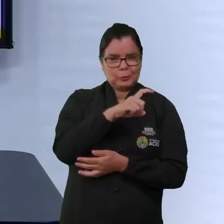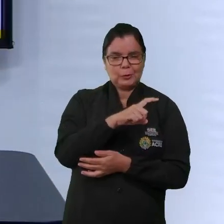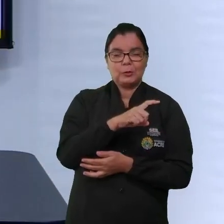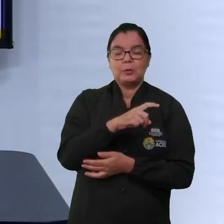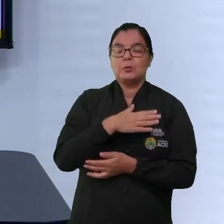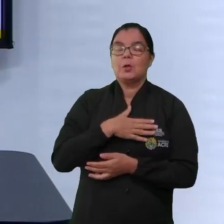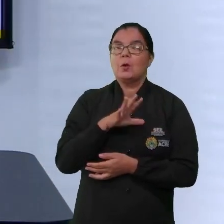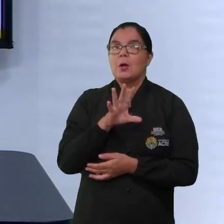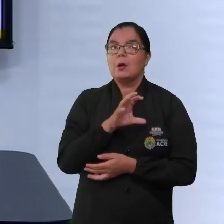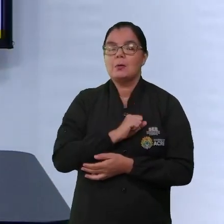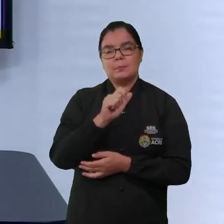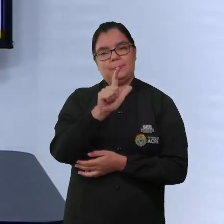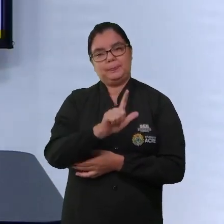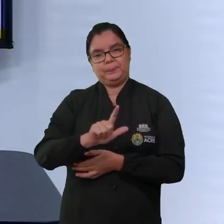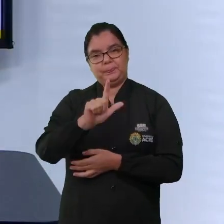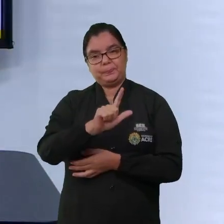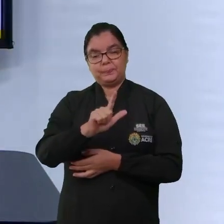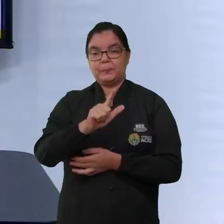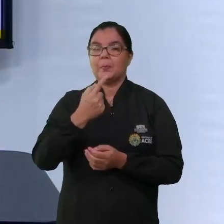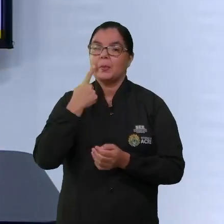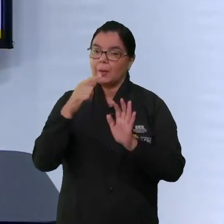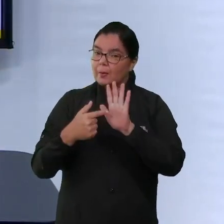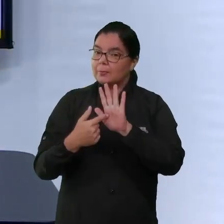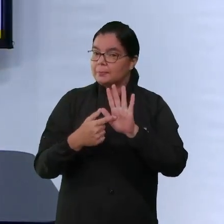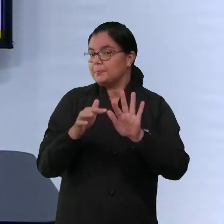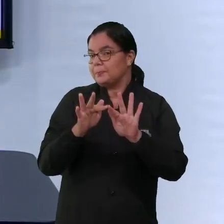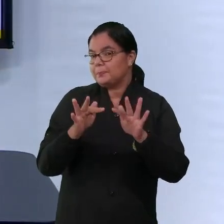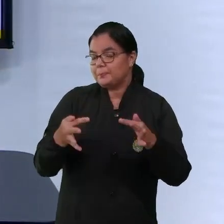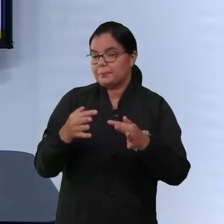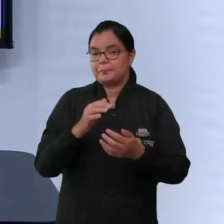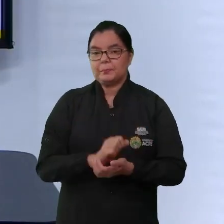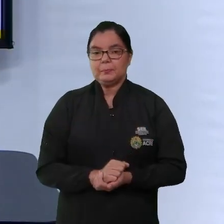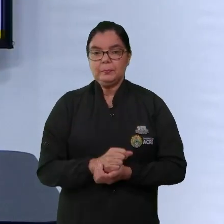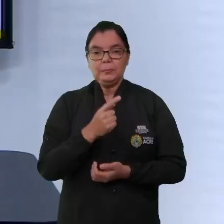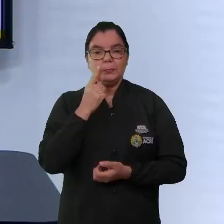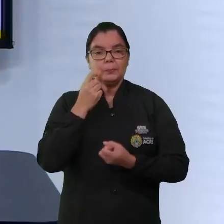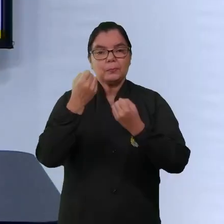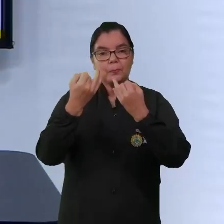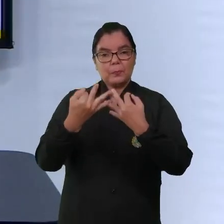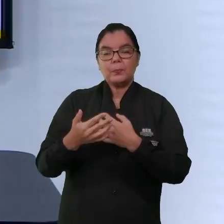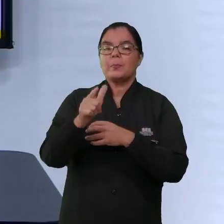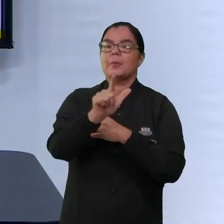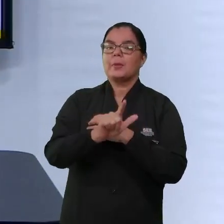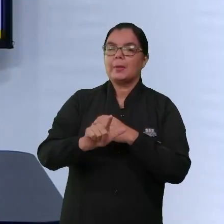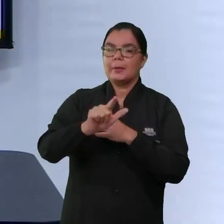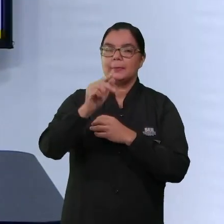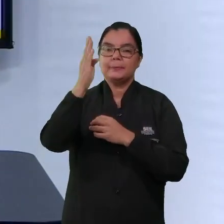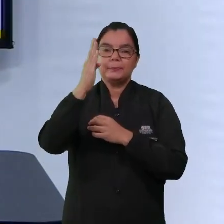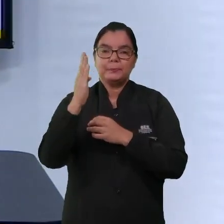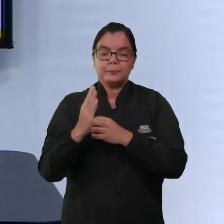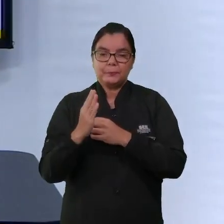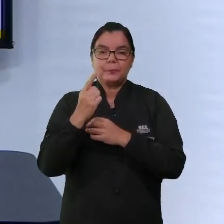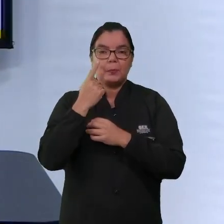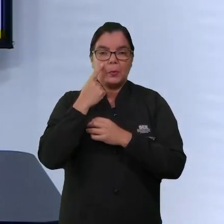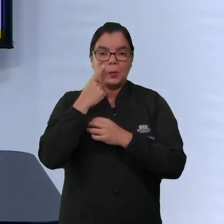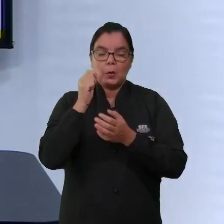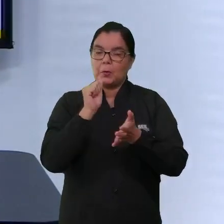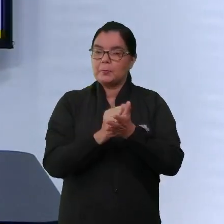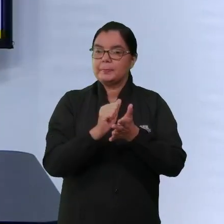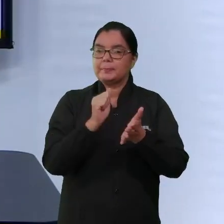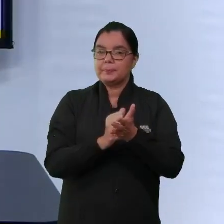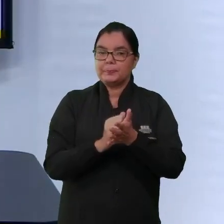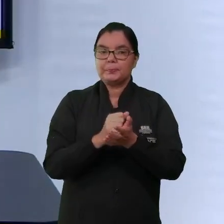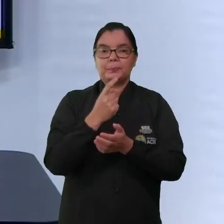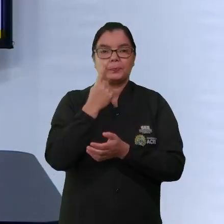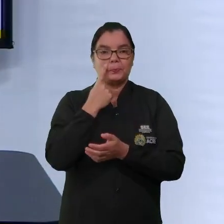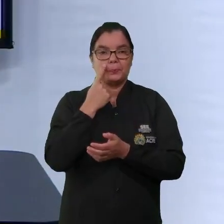da literatura, então eu tenho que trazer para vocês de uma forma bem simples. Quando nós falamos de literatura brasileira, quer ver? Eu vou escrever aqui para vocês.